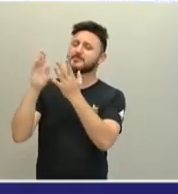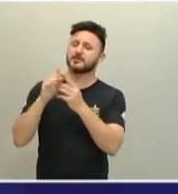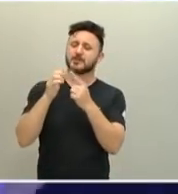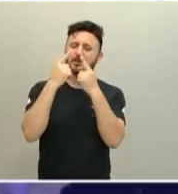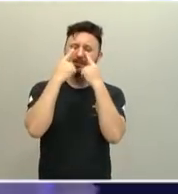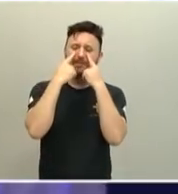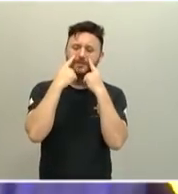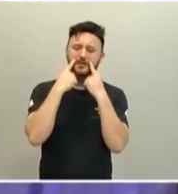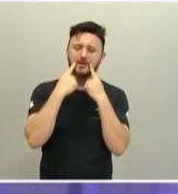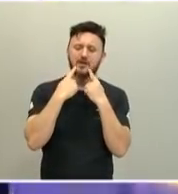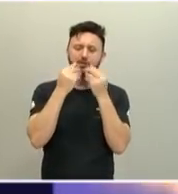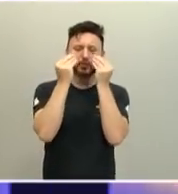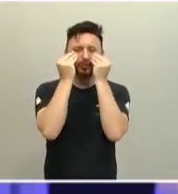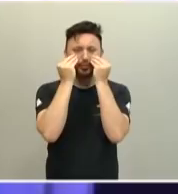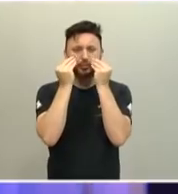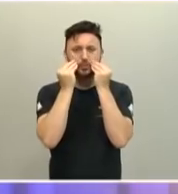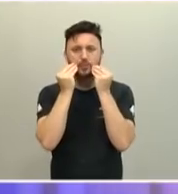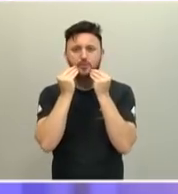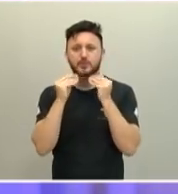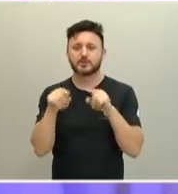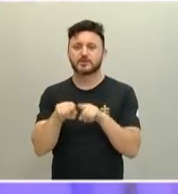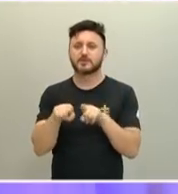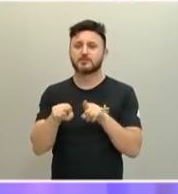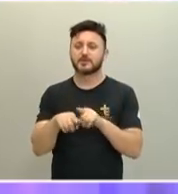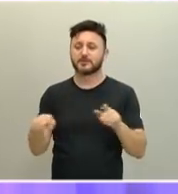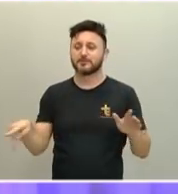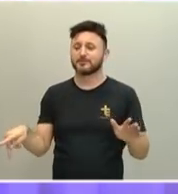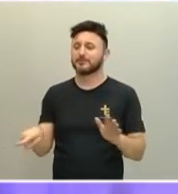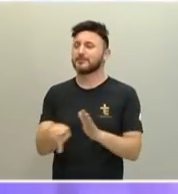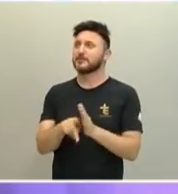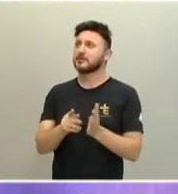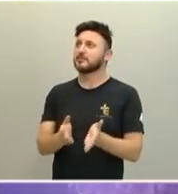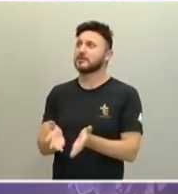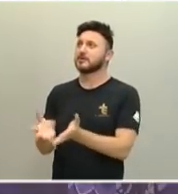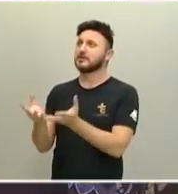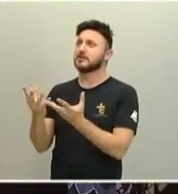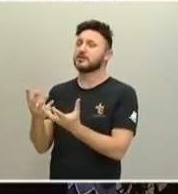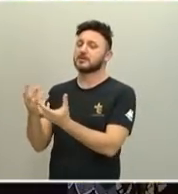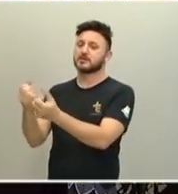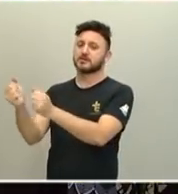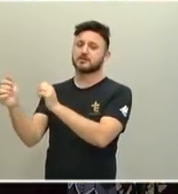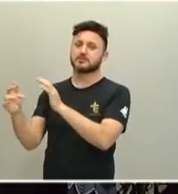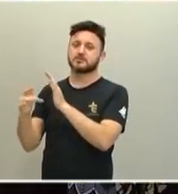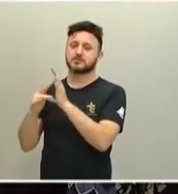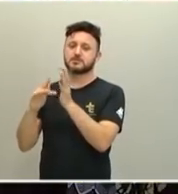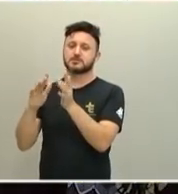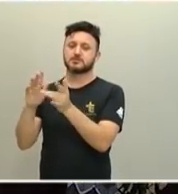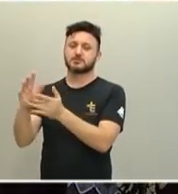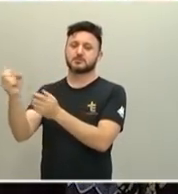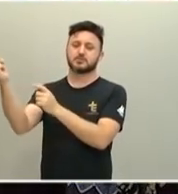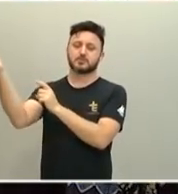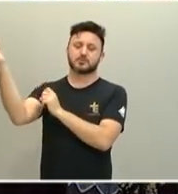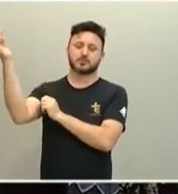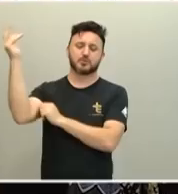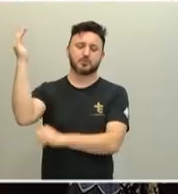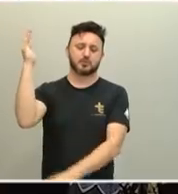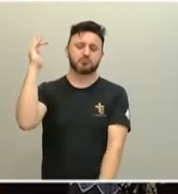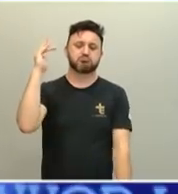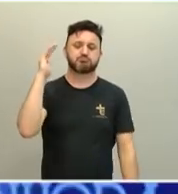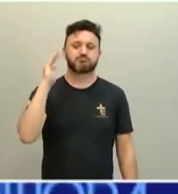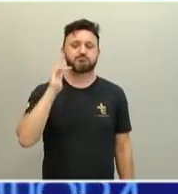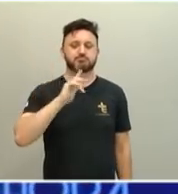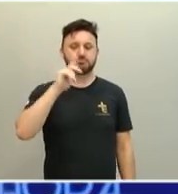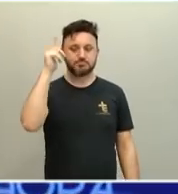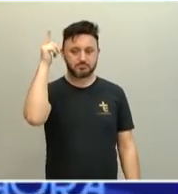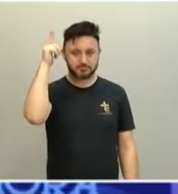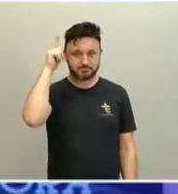Lágrimas e entregue ao Senhor, e minha bênção chegará. Com